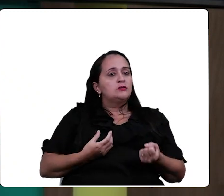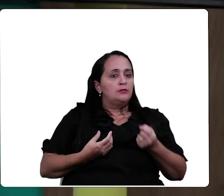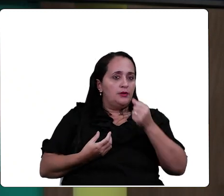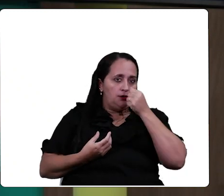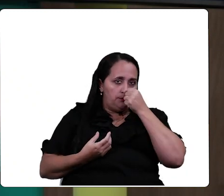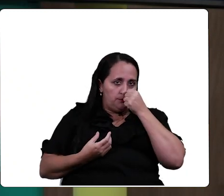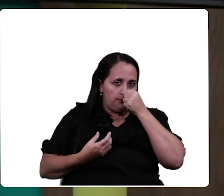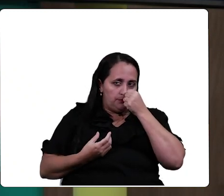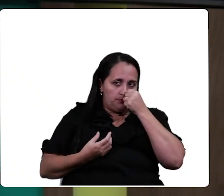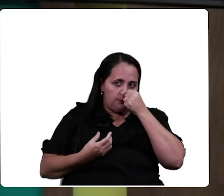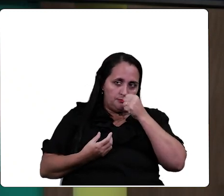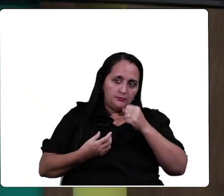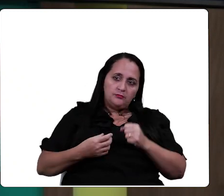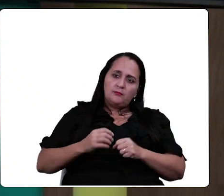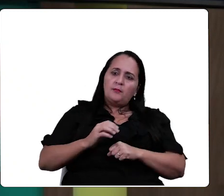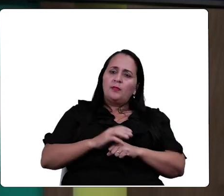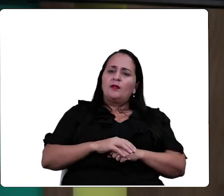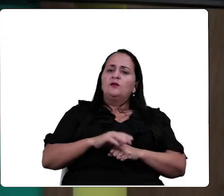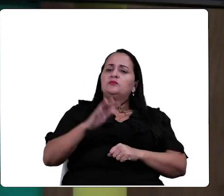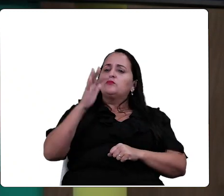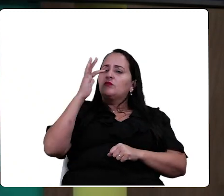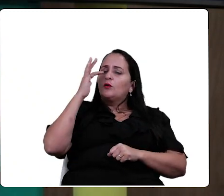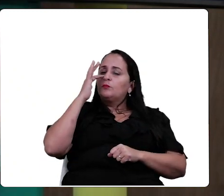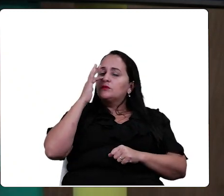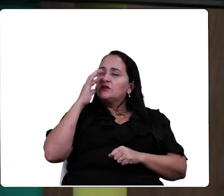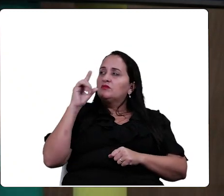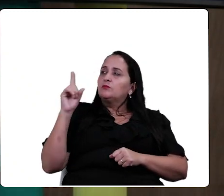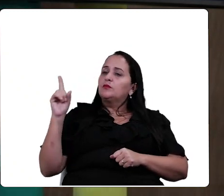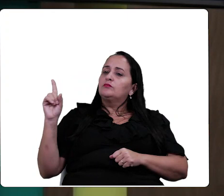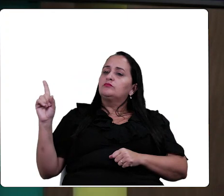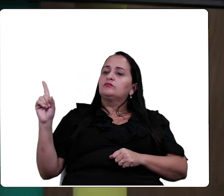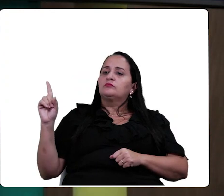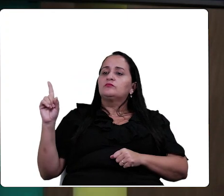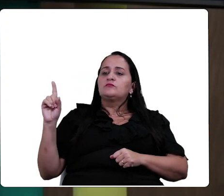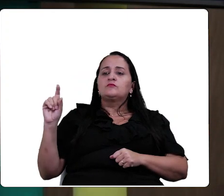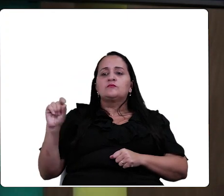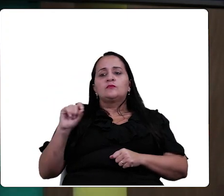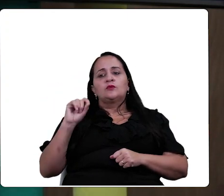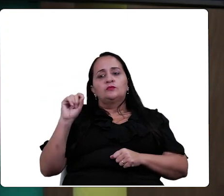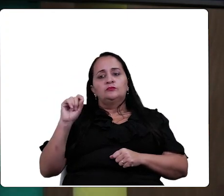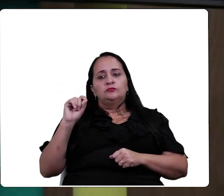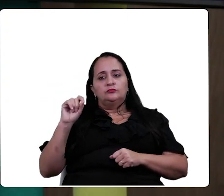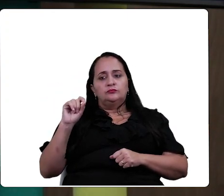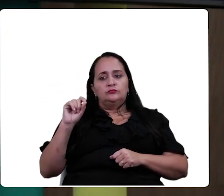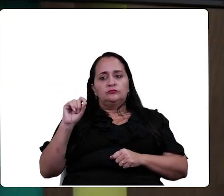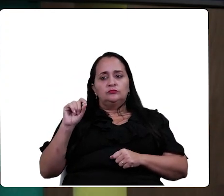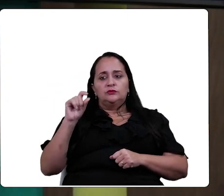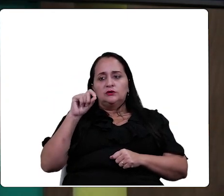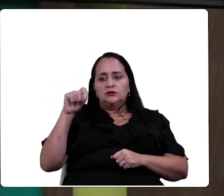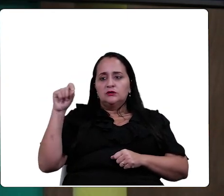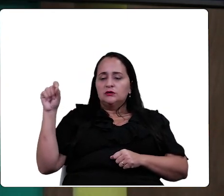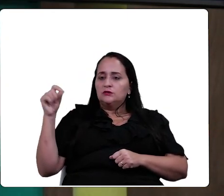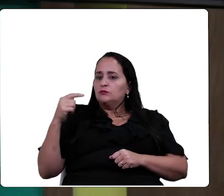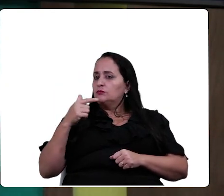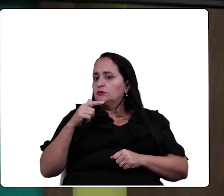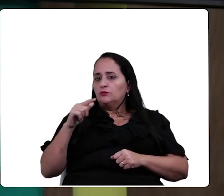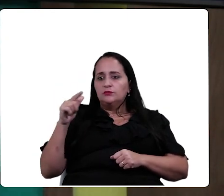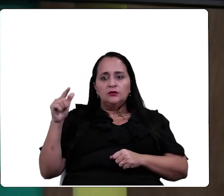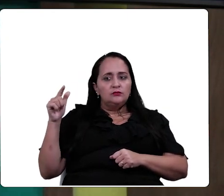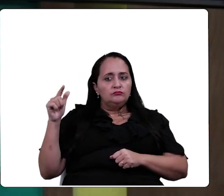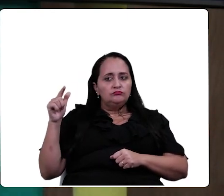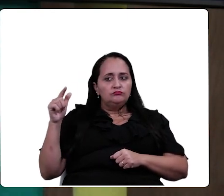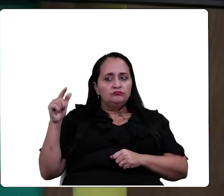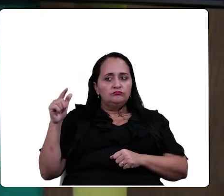de sangue. Observa também esse outro tipo de linguagem que não está escrito, que não está